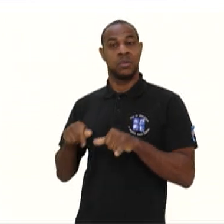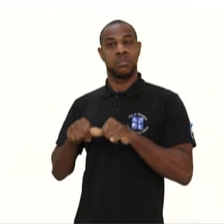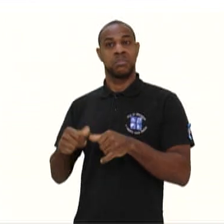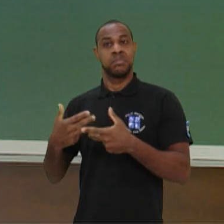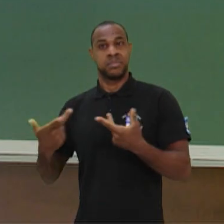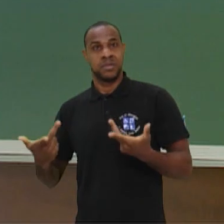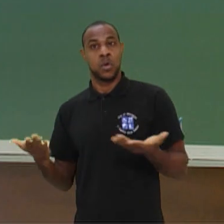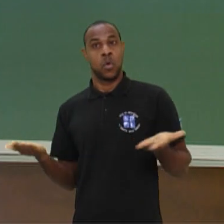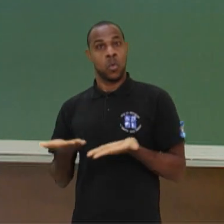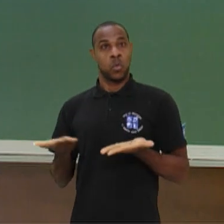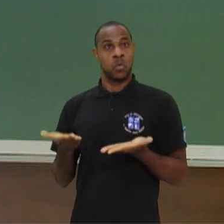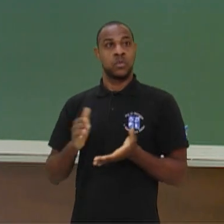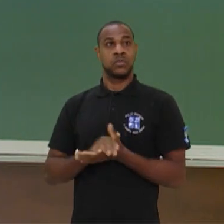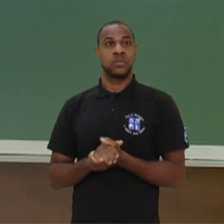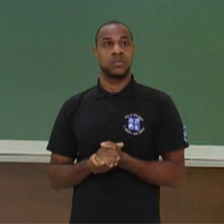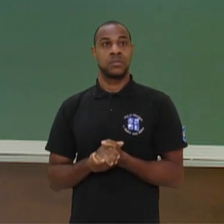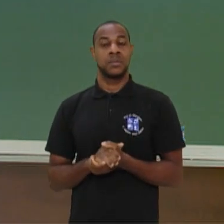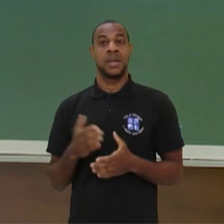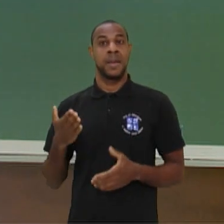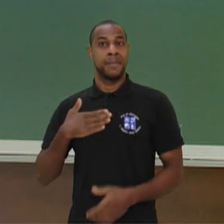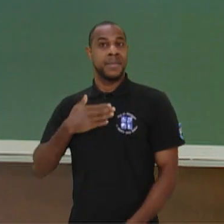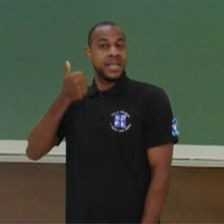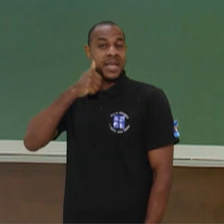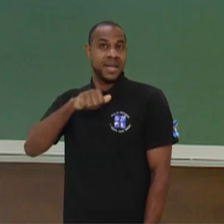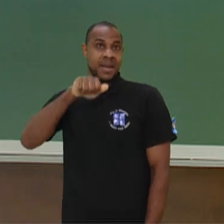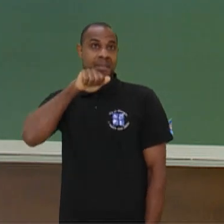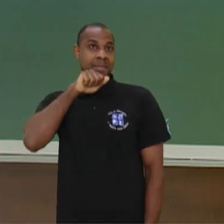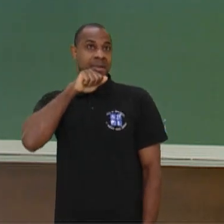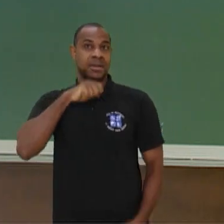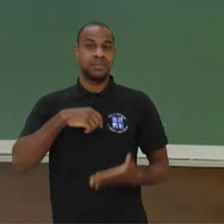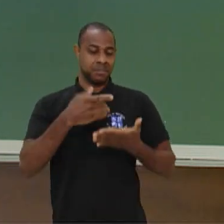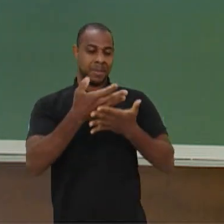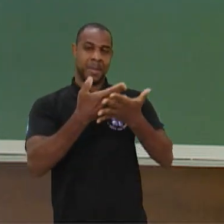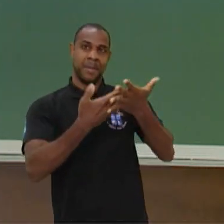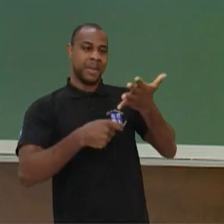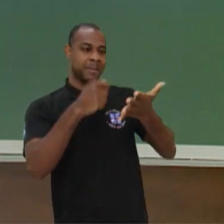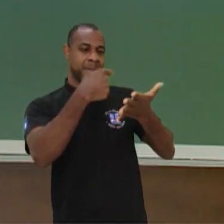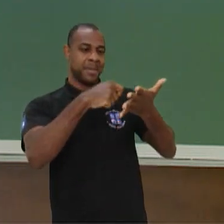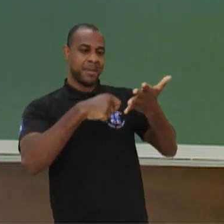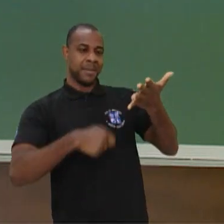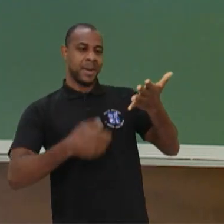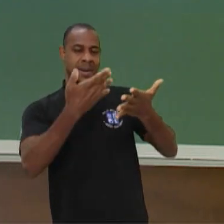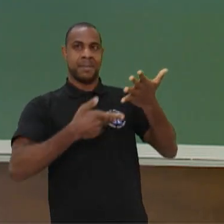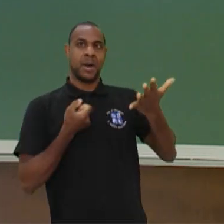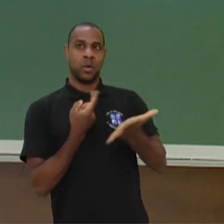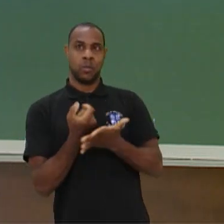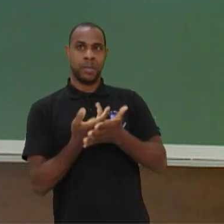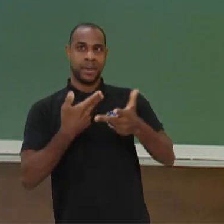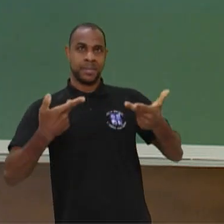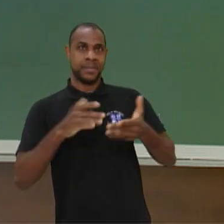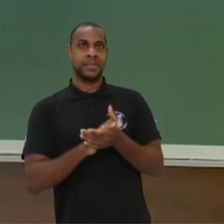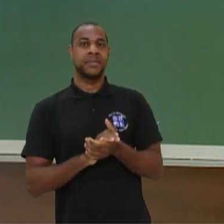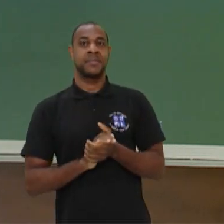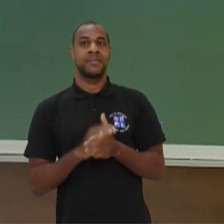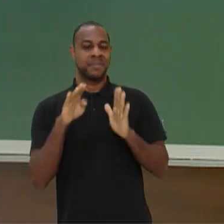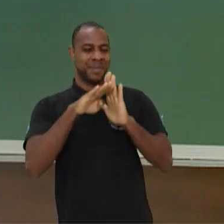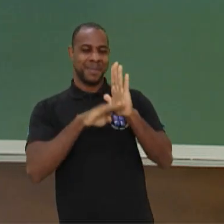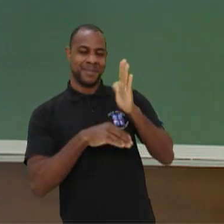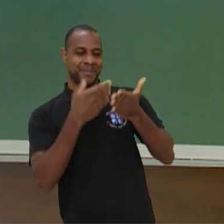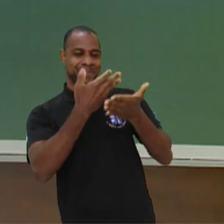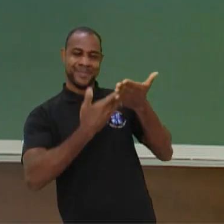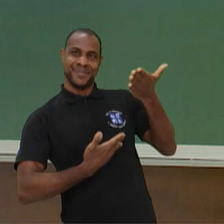mercearia, hoje. Minha mãe com uma lista de coisas para eu comprar. Quando eu estava